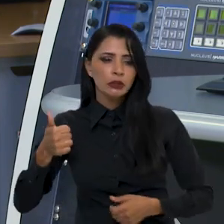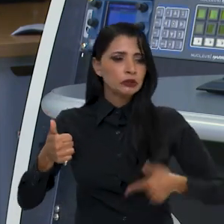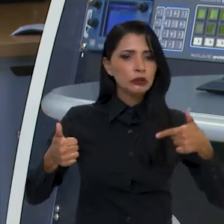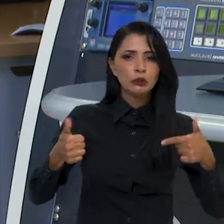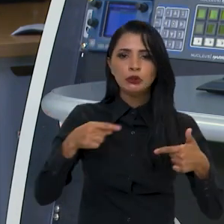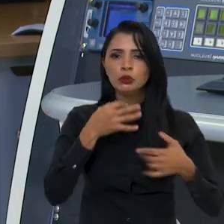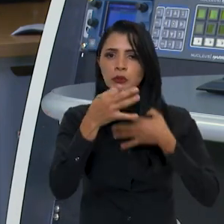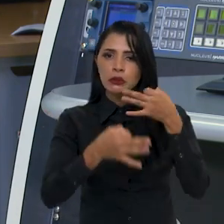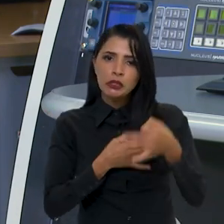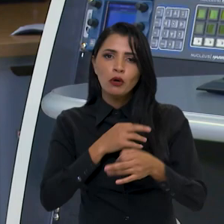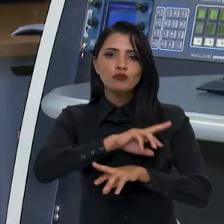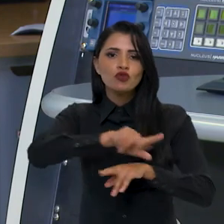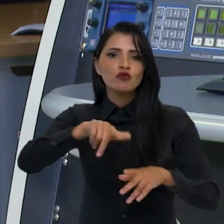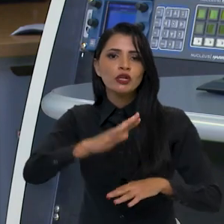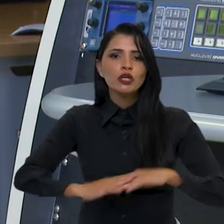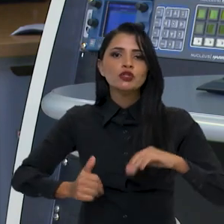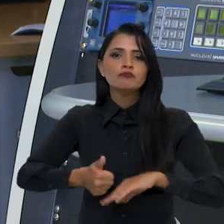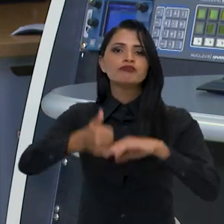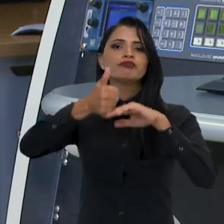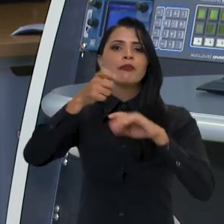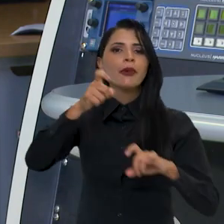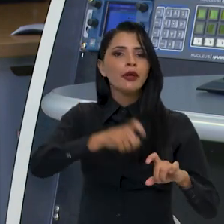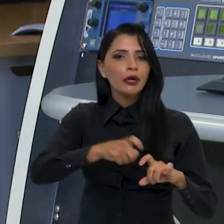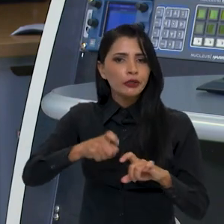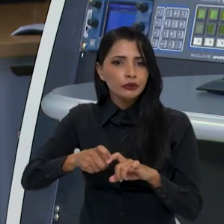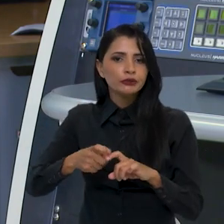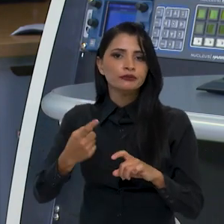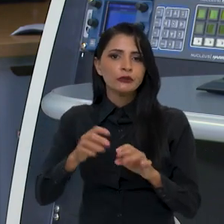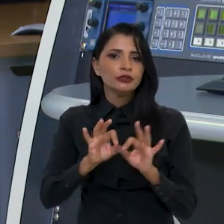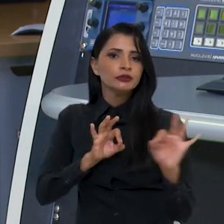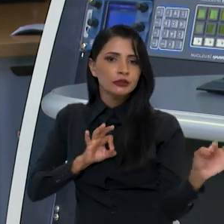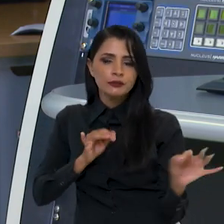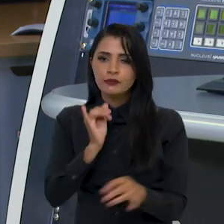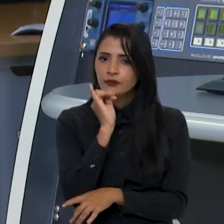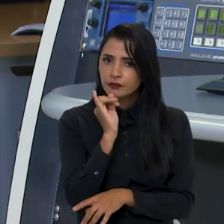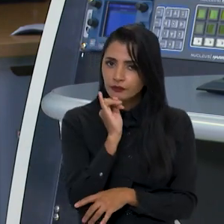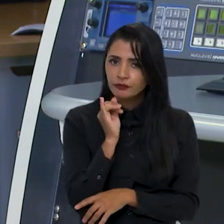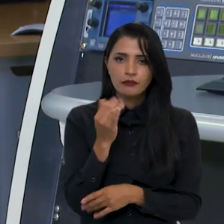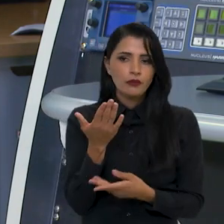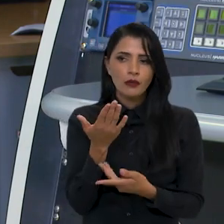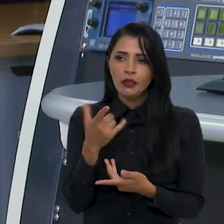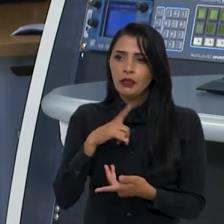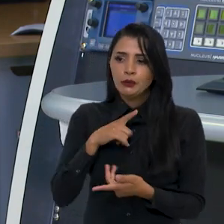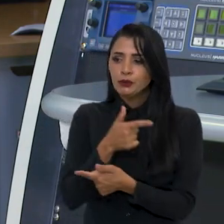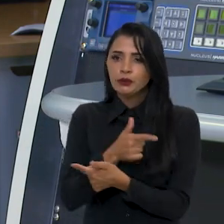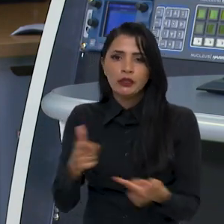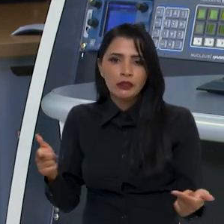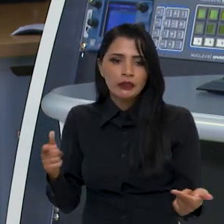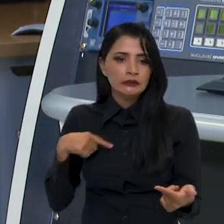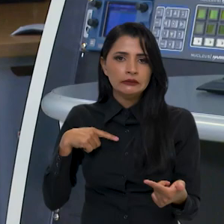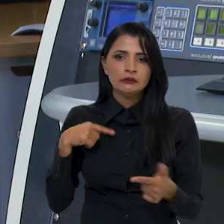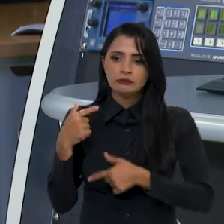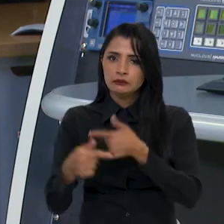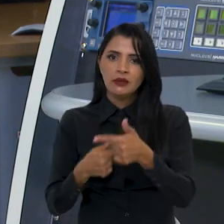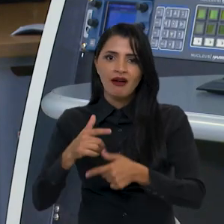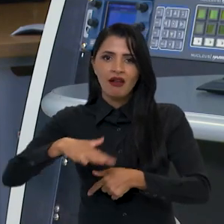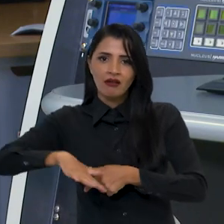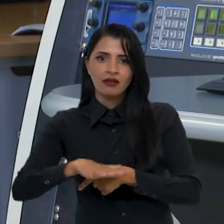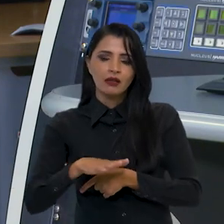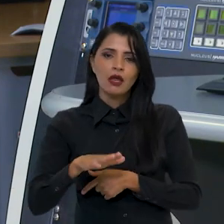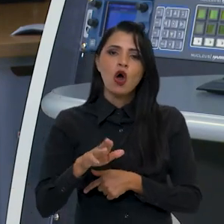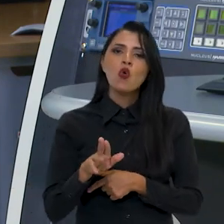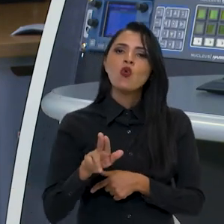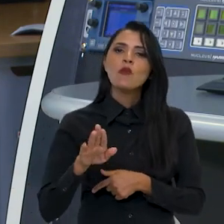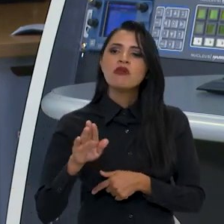segunda opinião, entre diferentes profissionais. A distância, por exememo, quando a gente não tem, a gente atua na